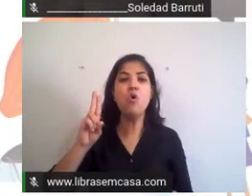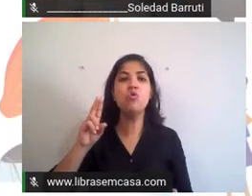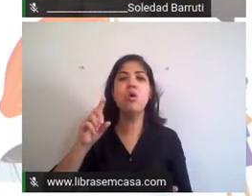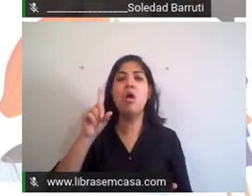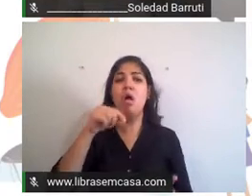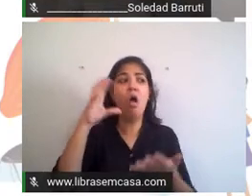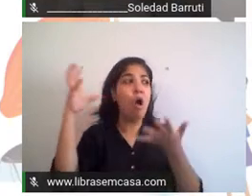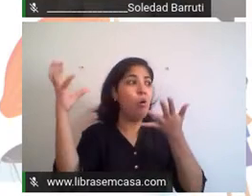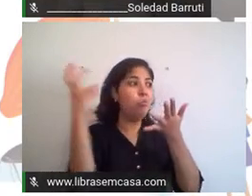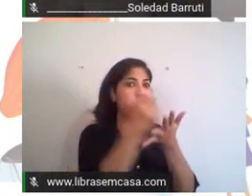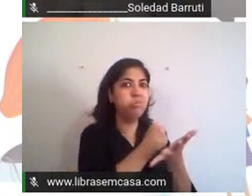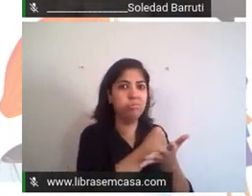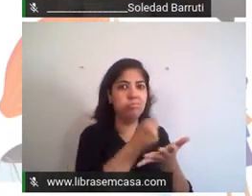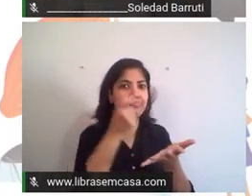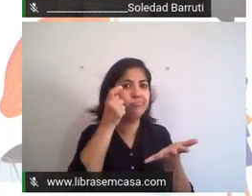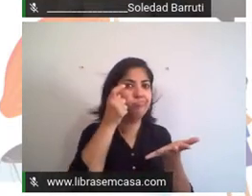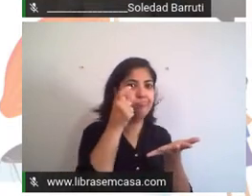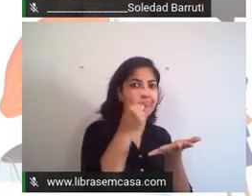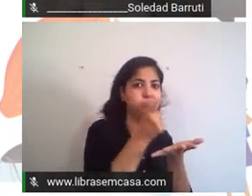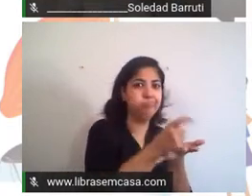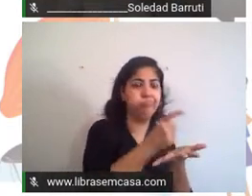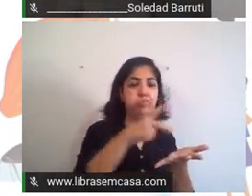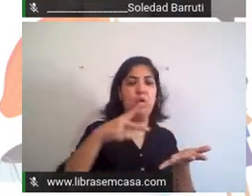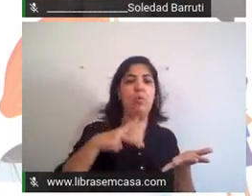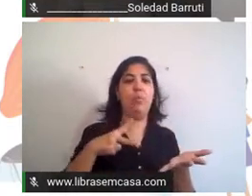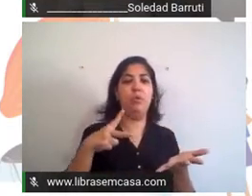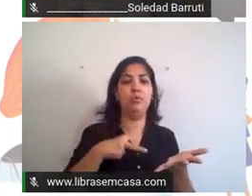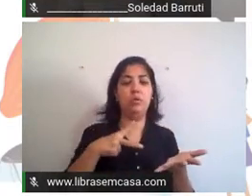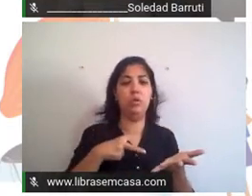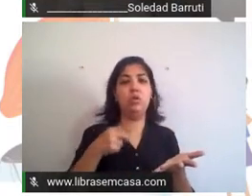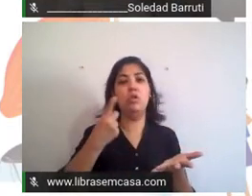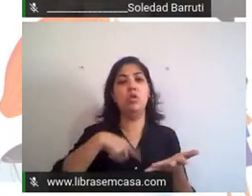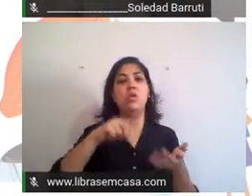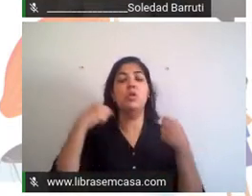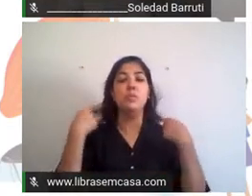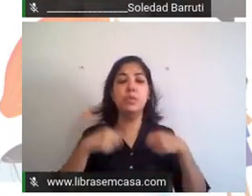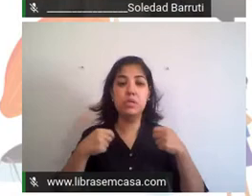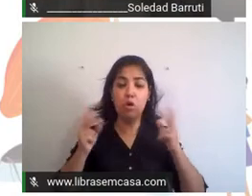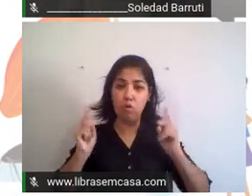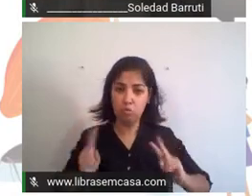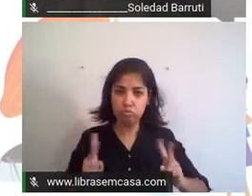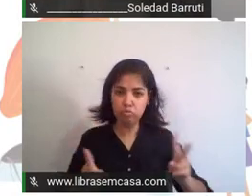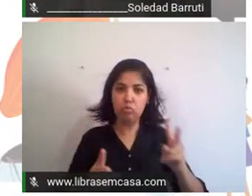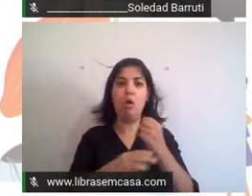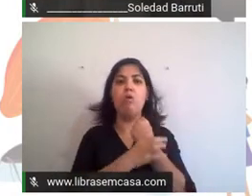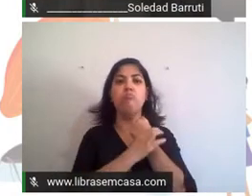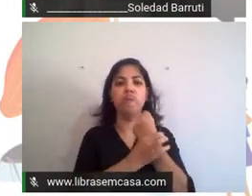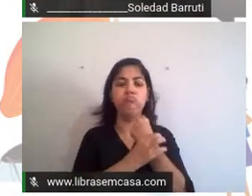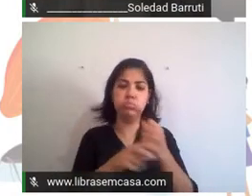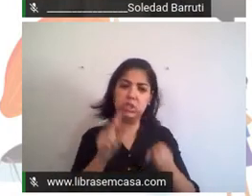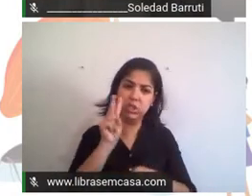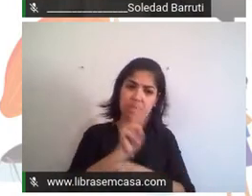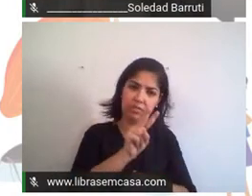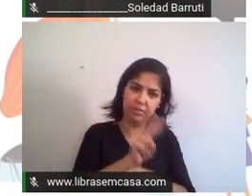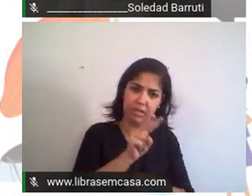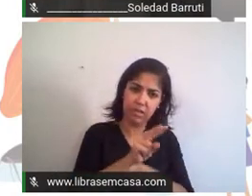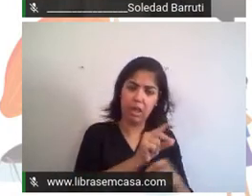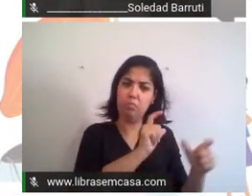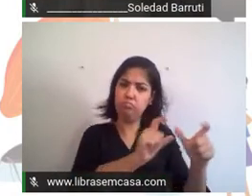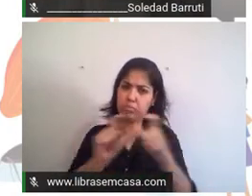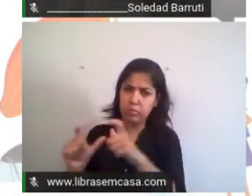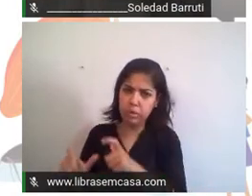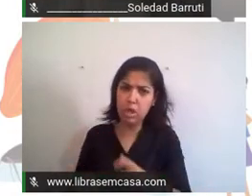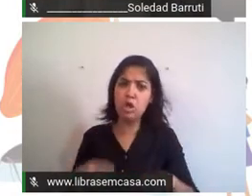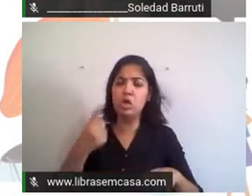ela está completamente capturada por interesses privados, infelizmente. Apesar de nós precisarmos continuar defendendo